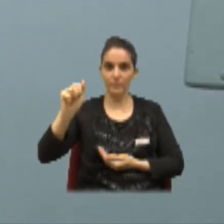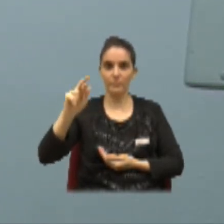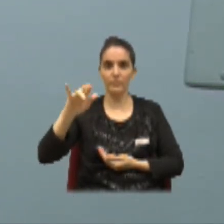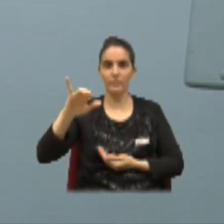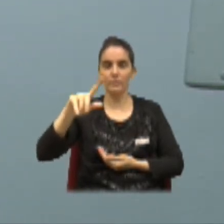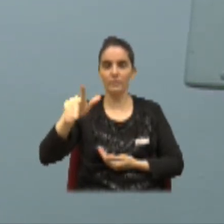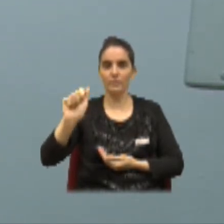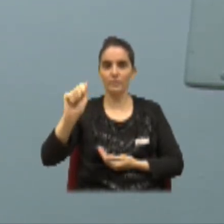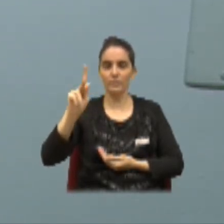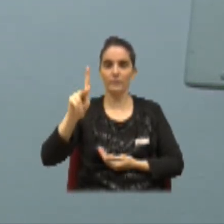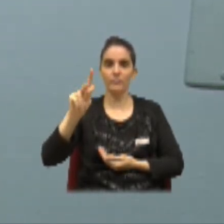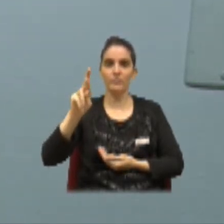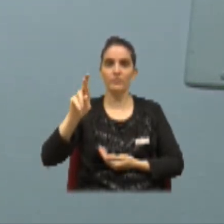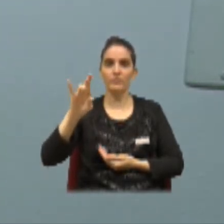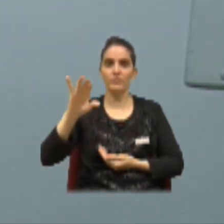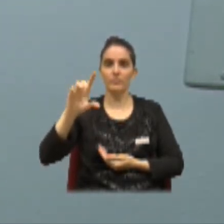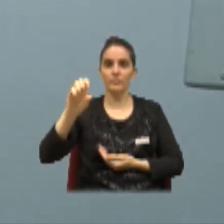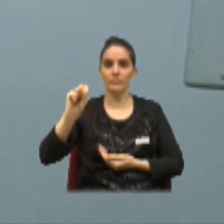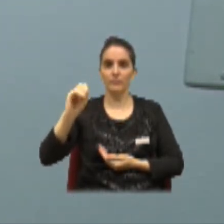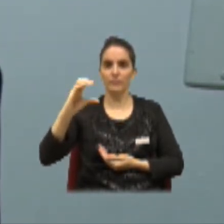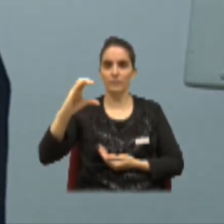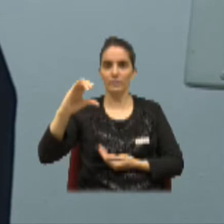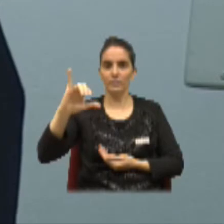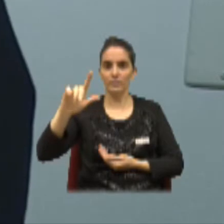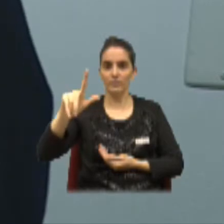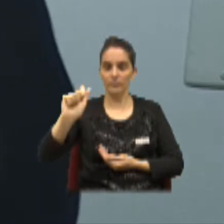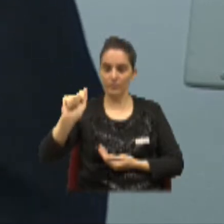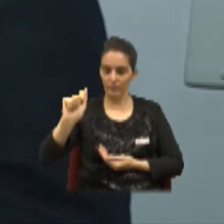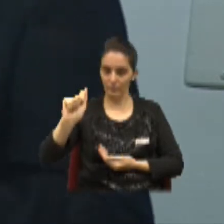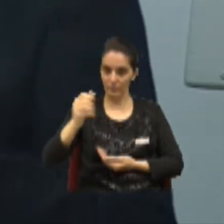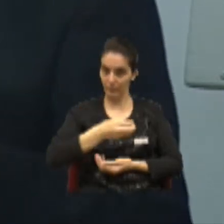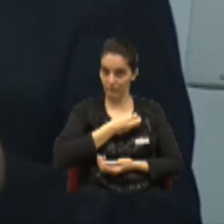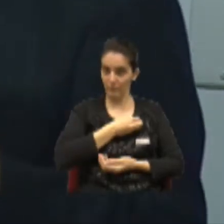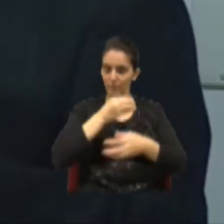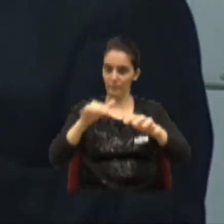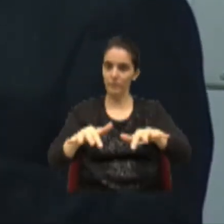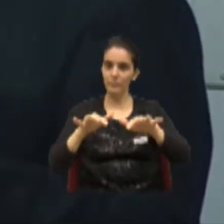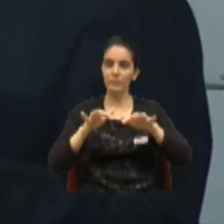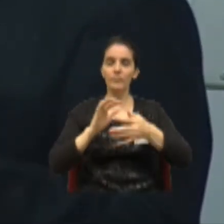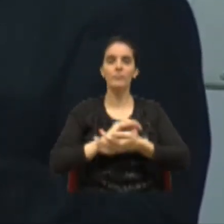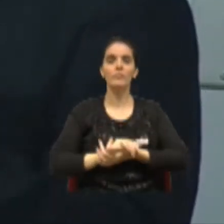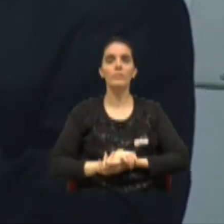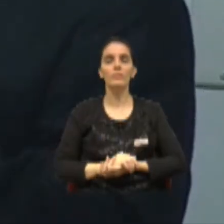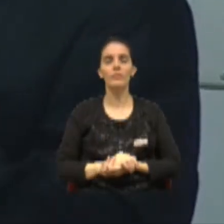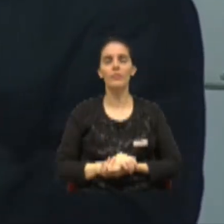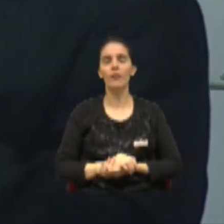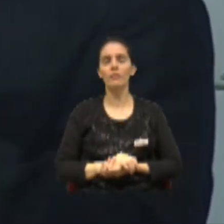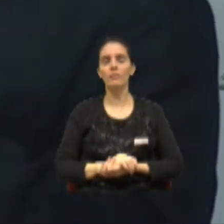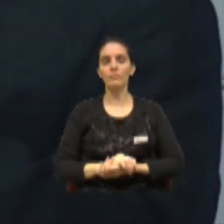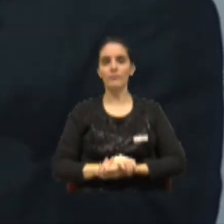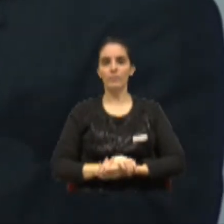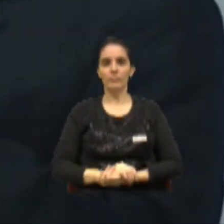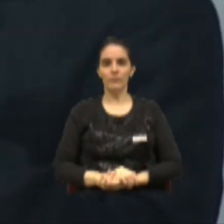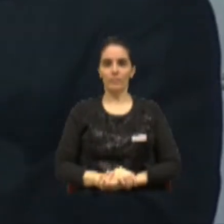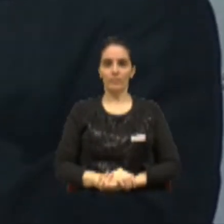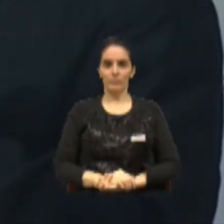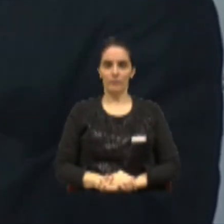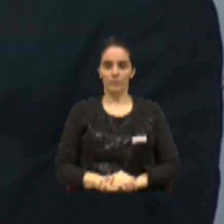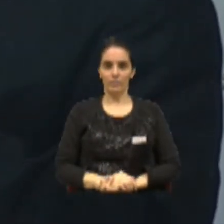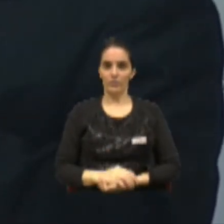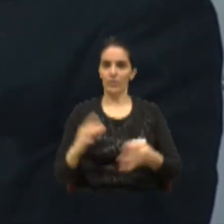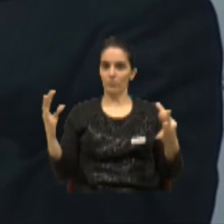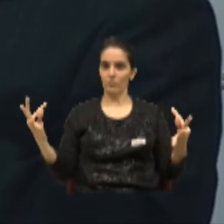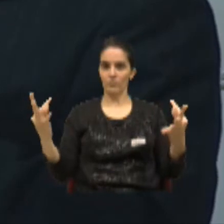pela presença, e dizer que é uma situação, e também todos os alunos